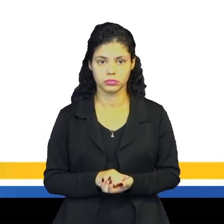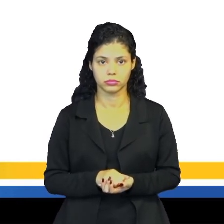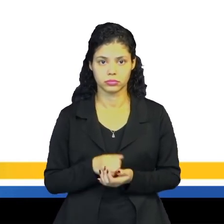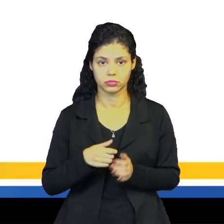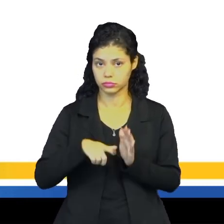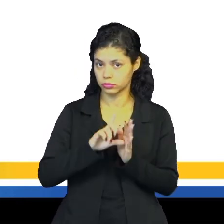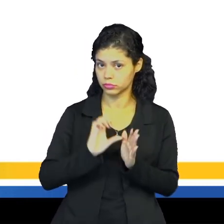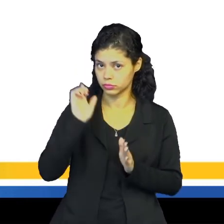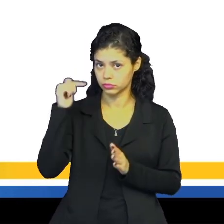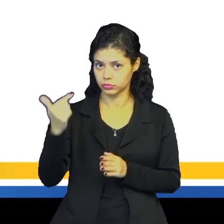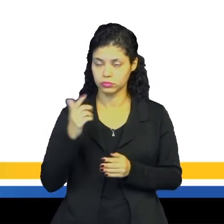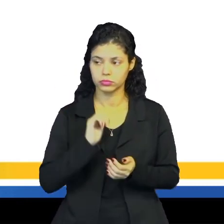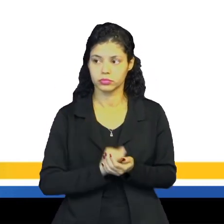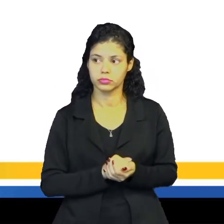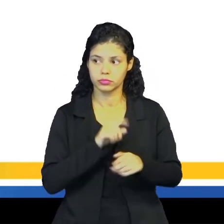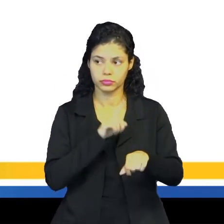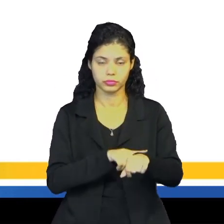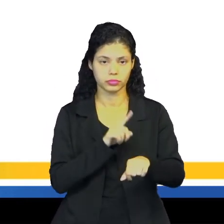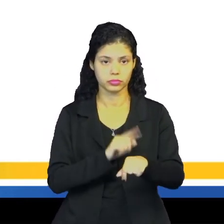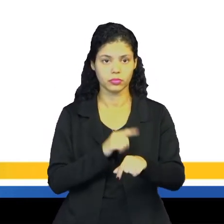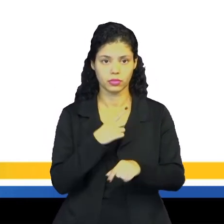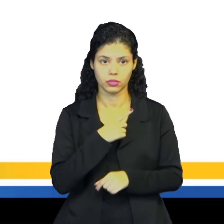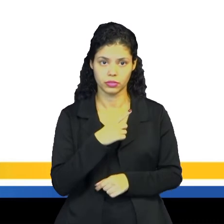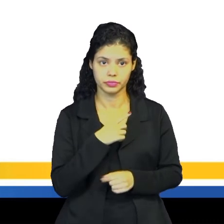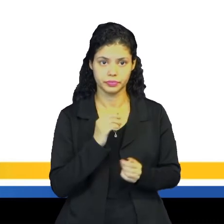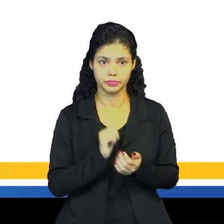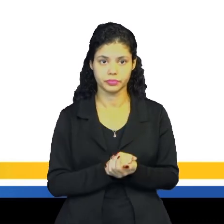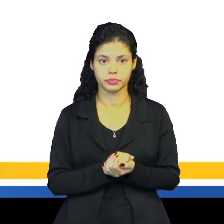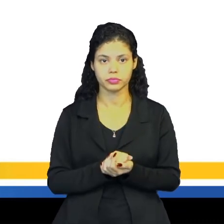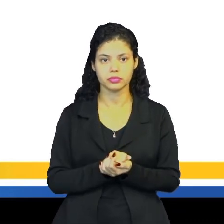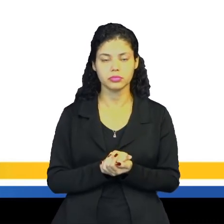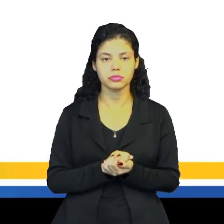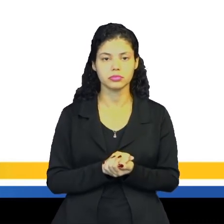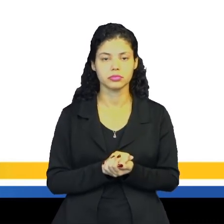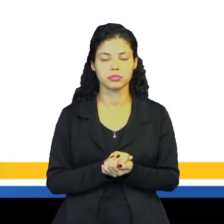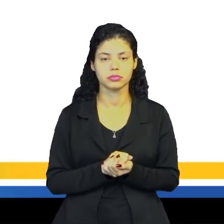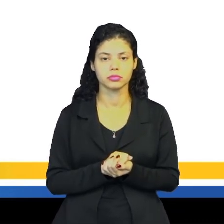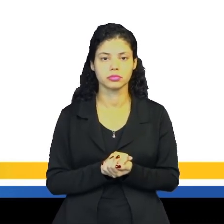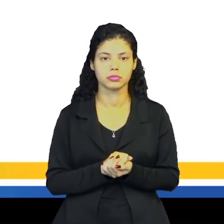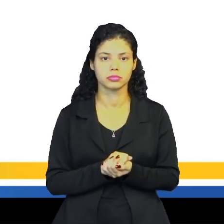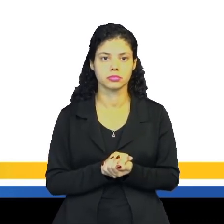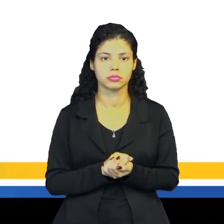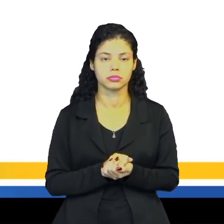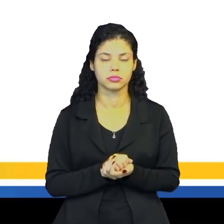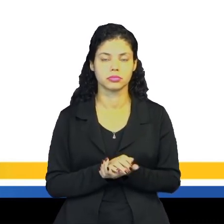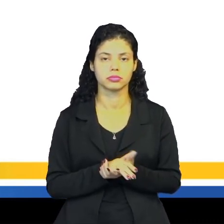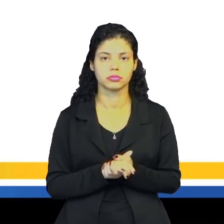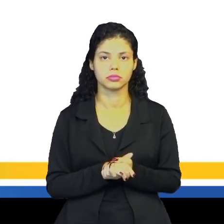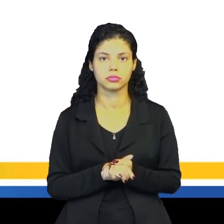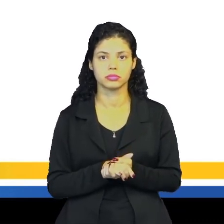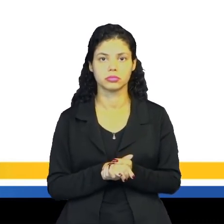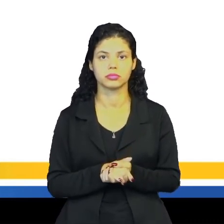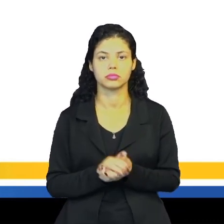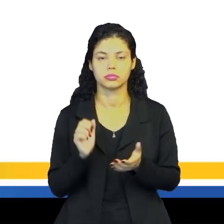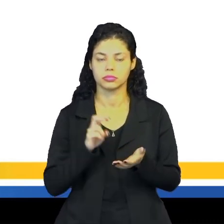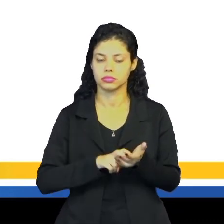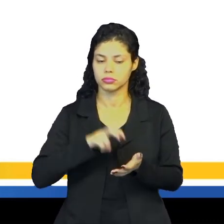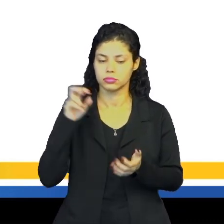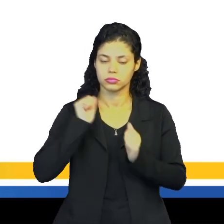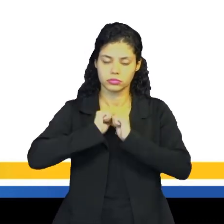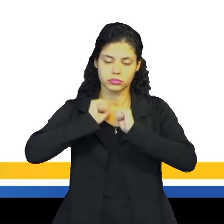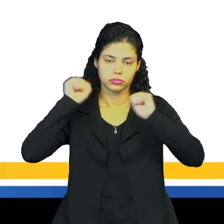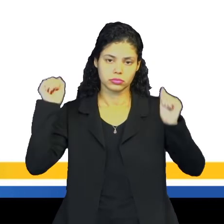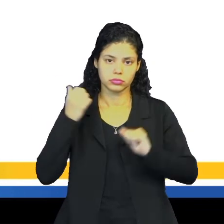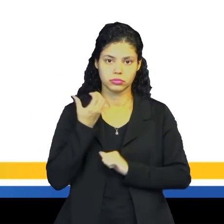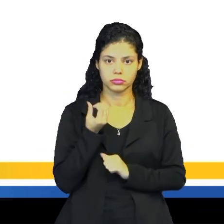é antes de outro evento da linha do tempo. Nós temos I wake up before 6 a.m. Né? Eu acordo antes de